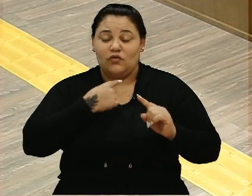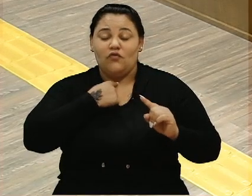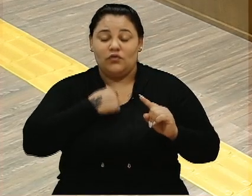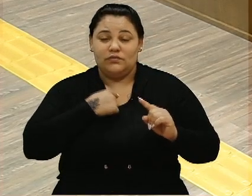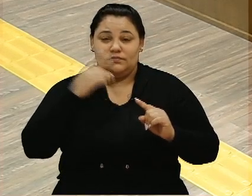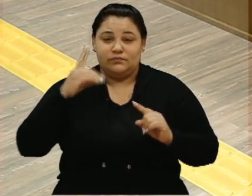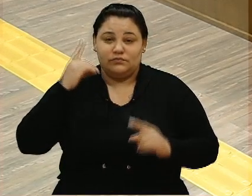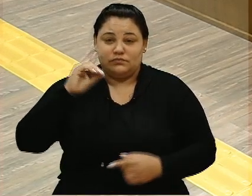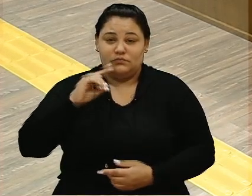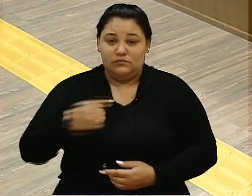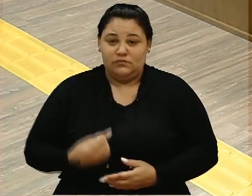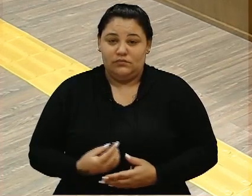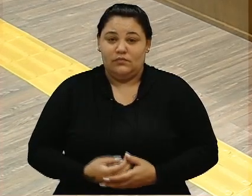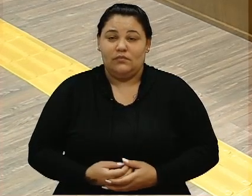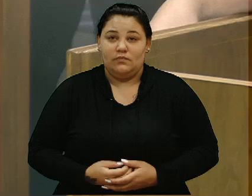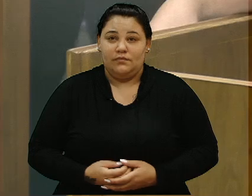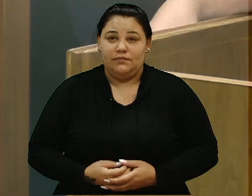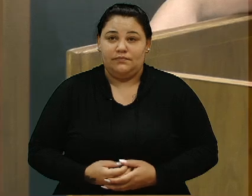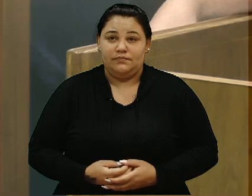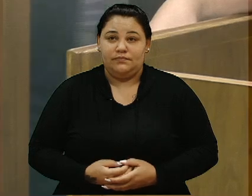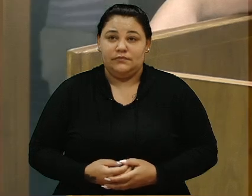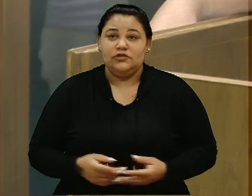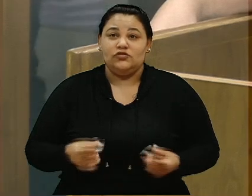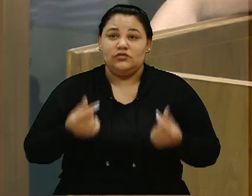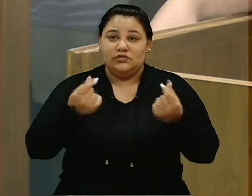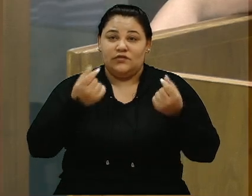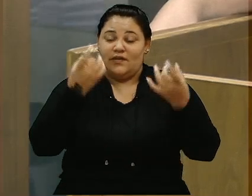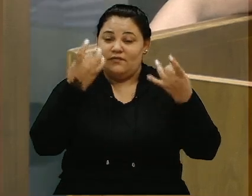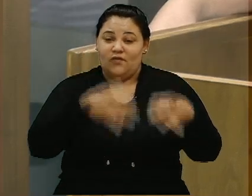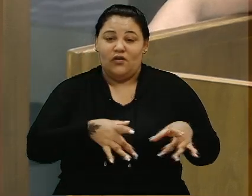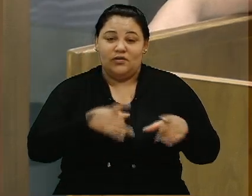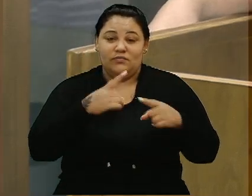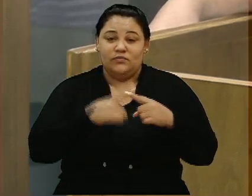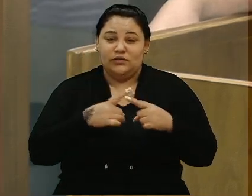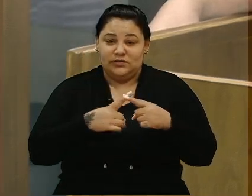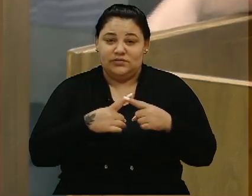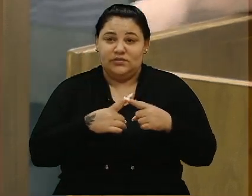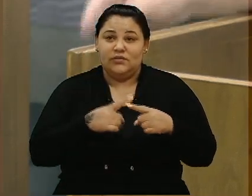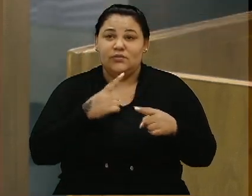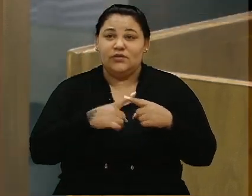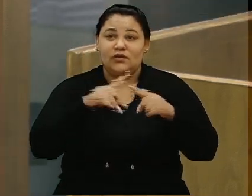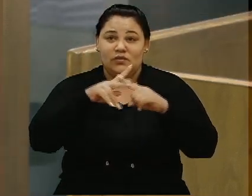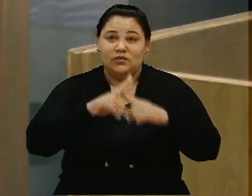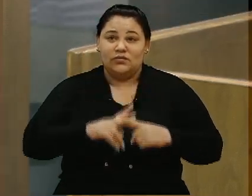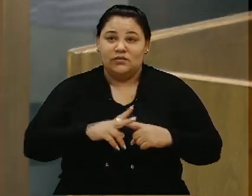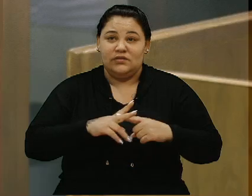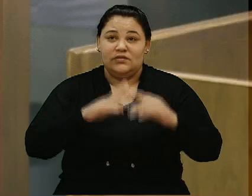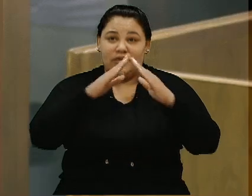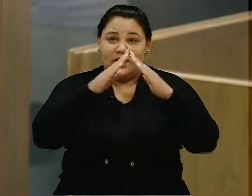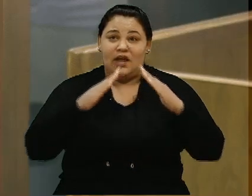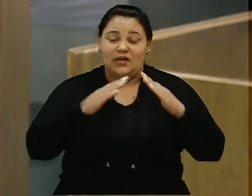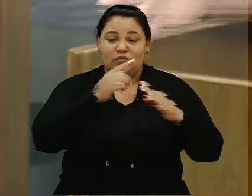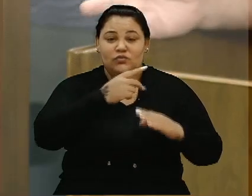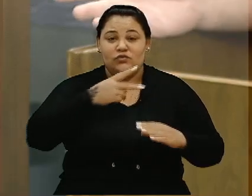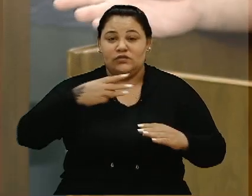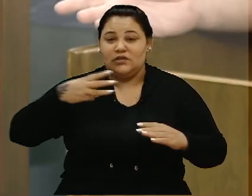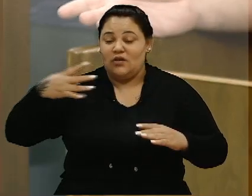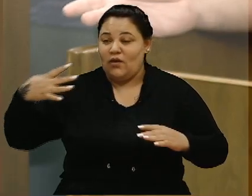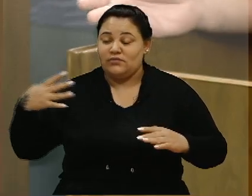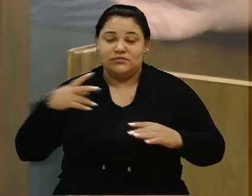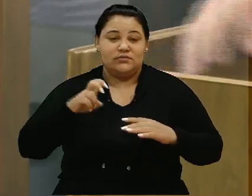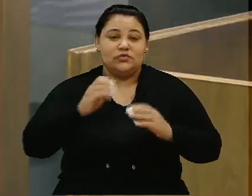esses 900 mil vão ser dinheiro jogado fora. Por quê? Porque vai lá, conserta o telhado, pavilhão 1, pavilhão 2, 3, 4, 5, está tudo